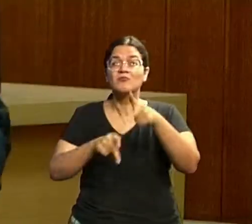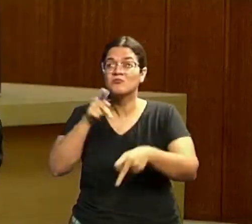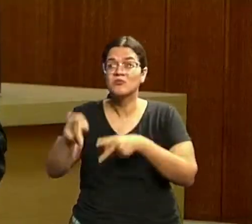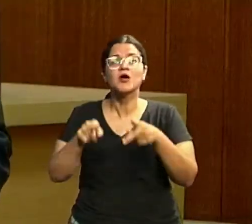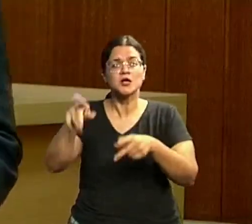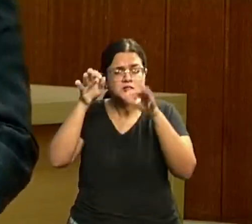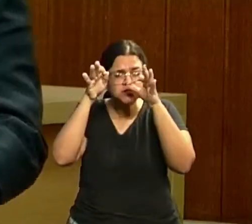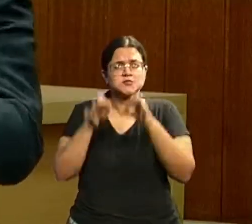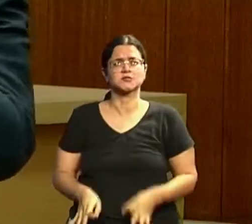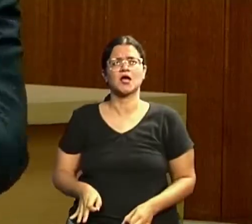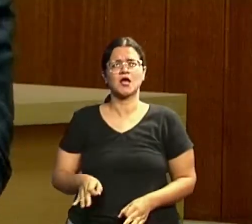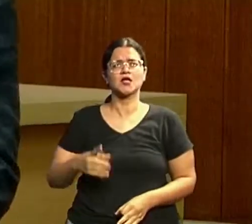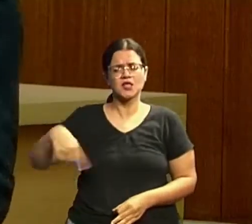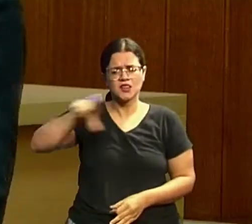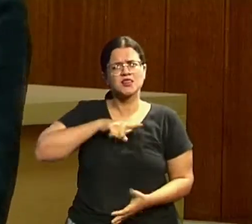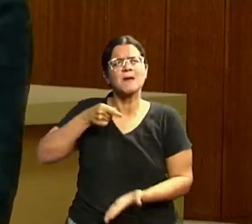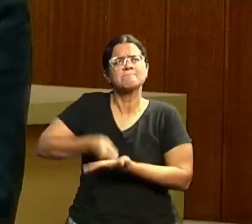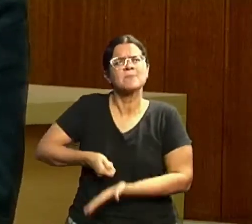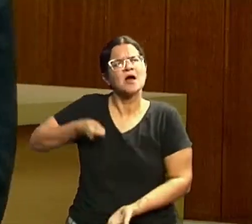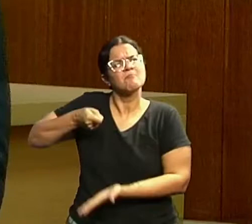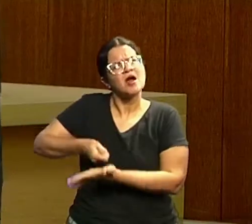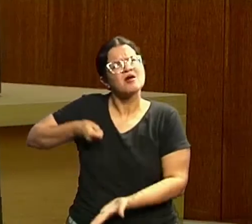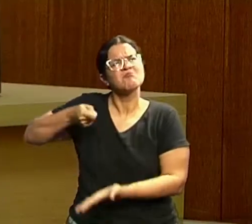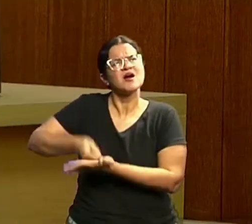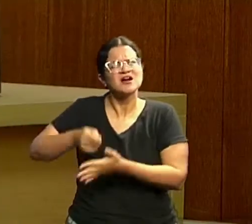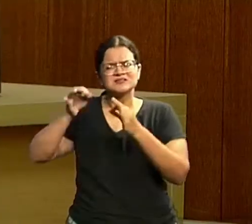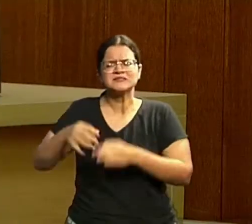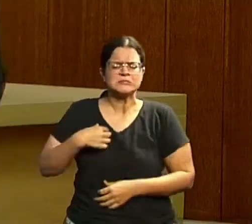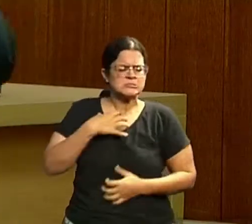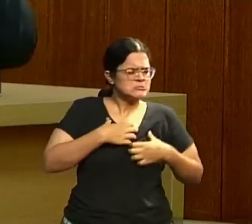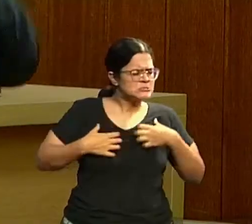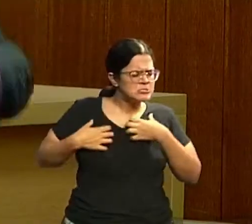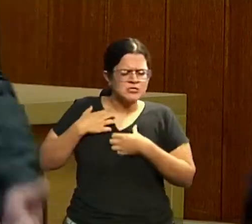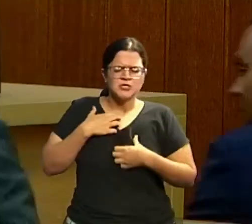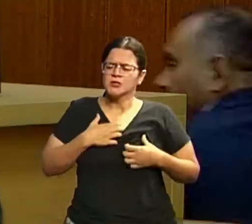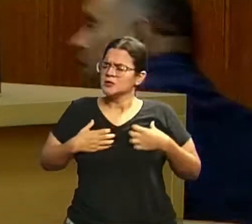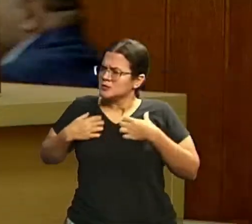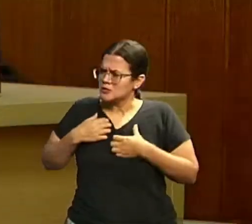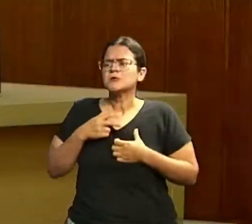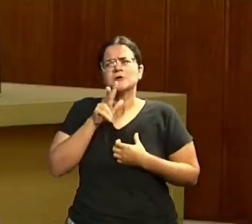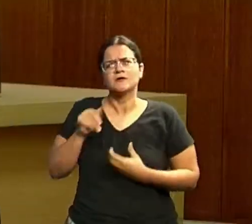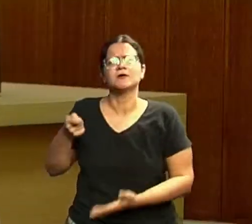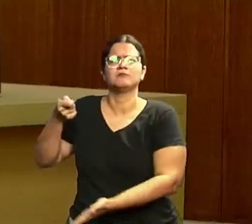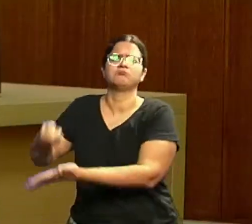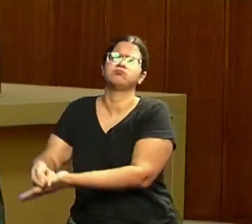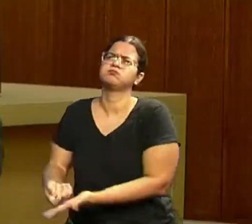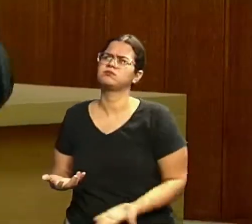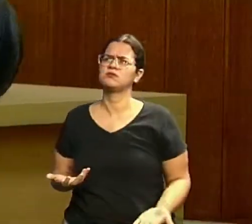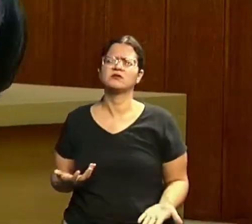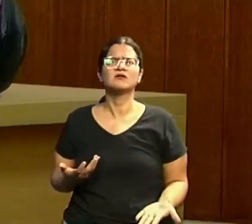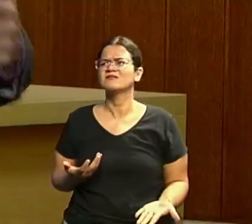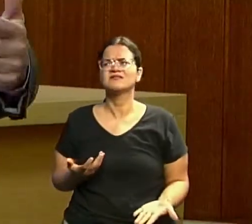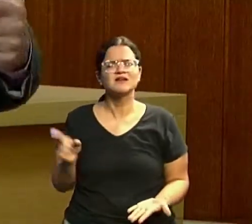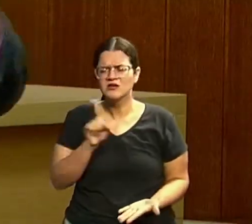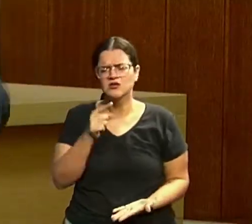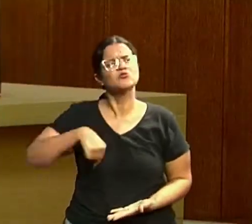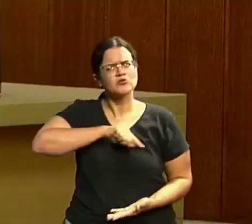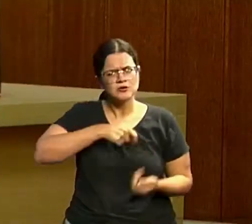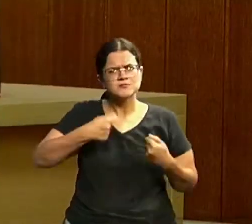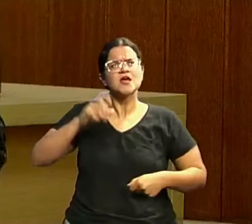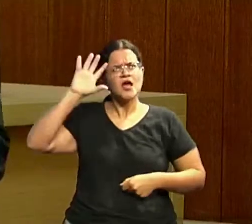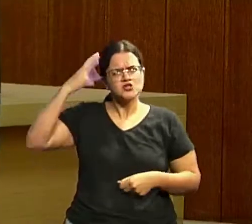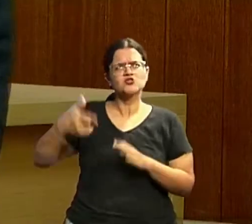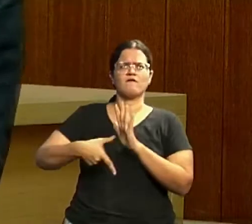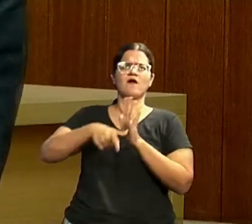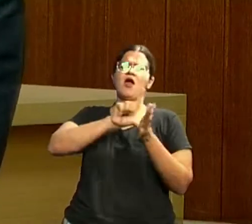é honesta, ela paga o imposto, mesmo contrariada, a grande maioria vai pagar. E nós precisamos resolver